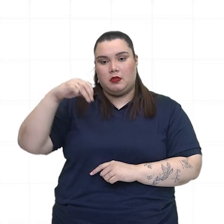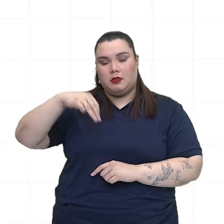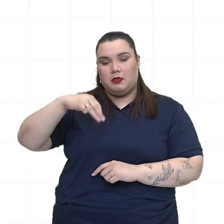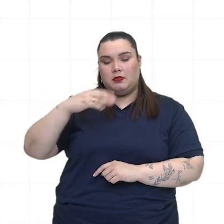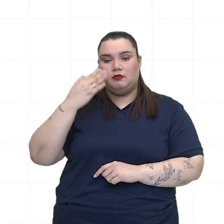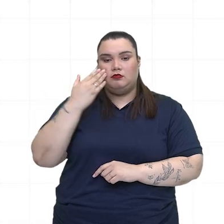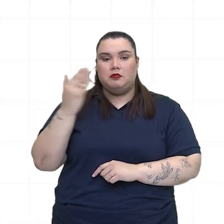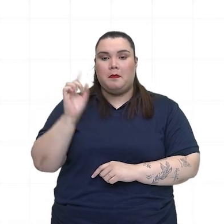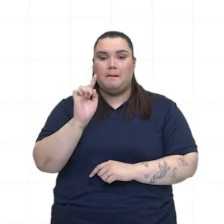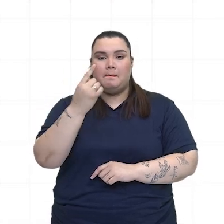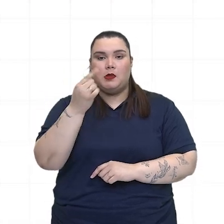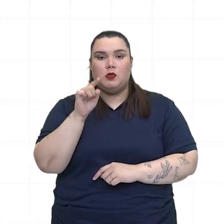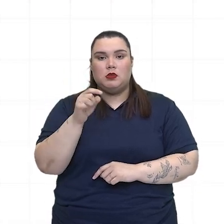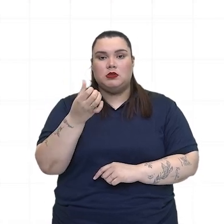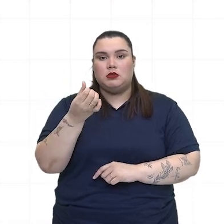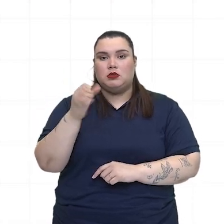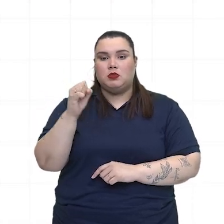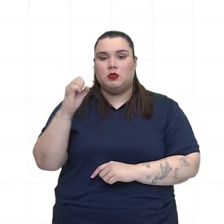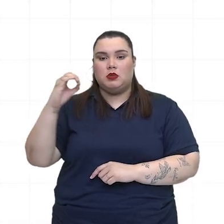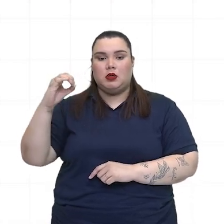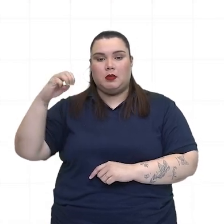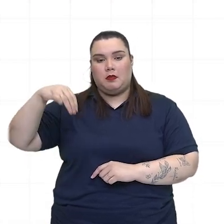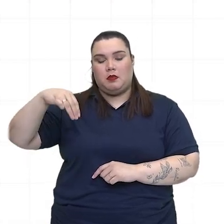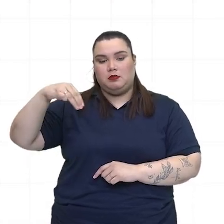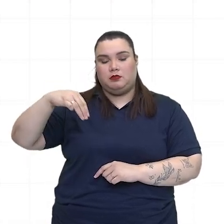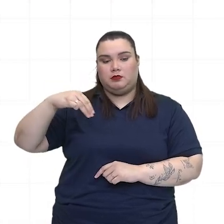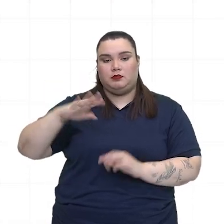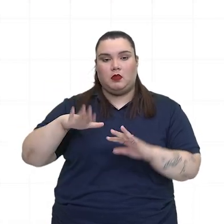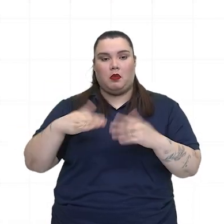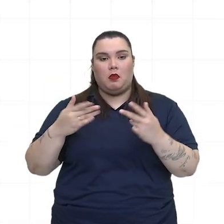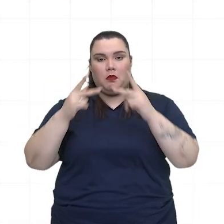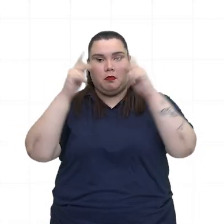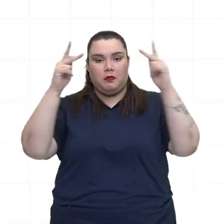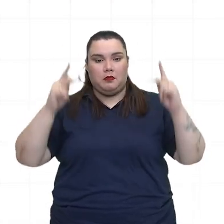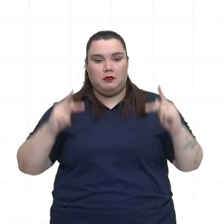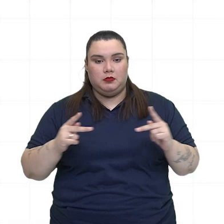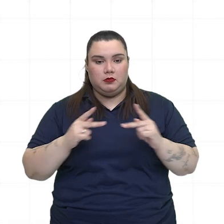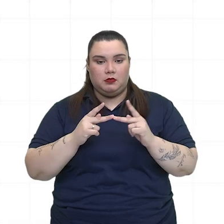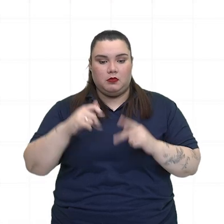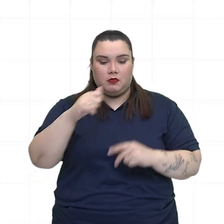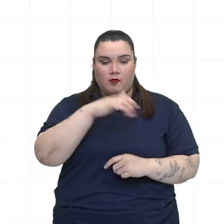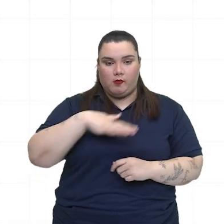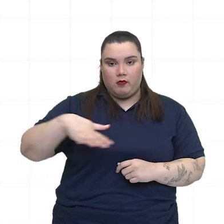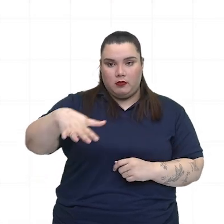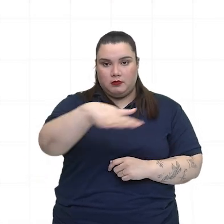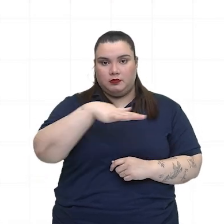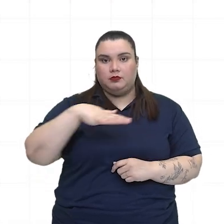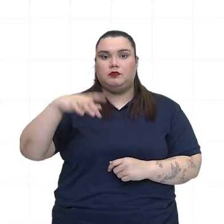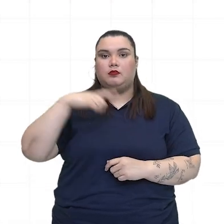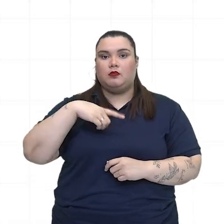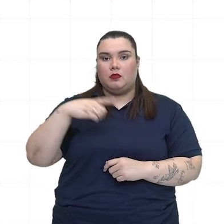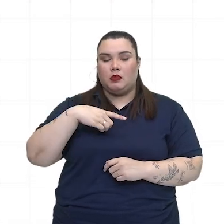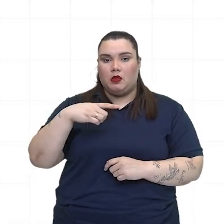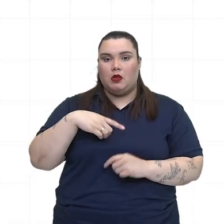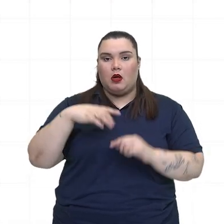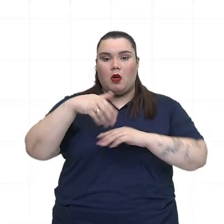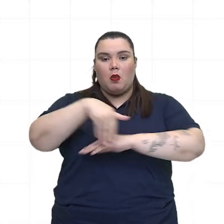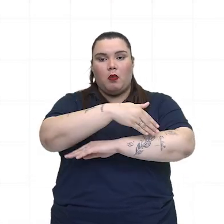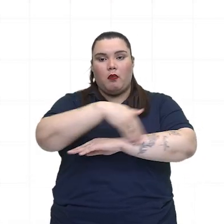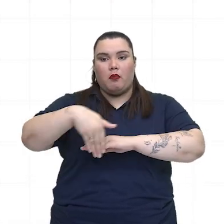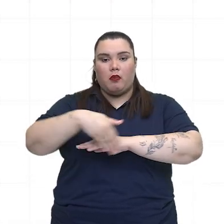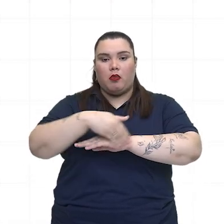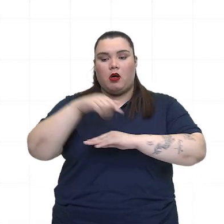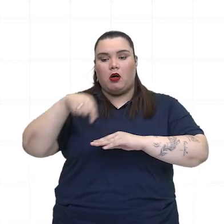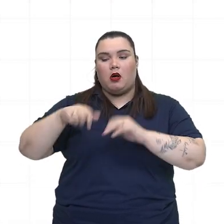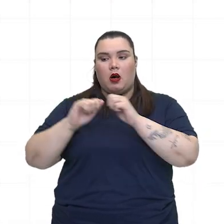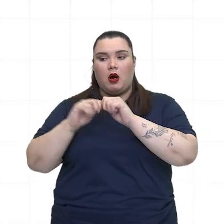quê? 1.680 metros, ou seja, qual é o perímetro do quarteirão que comporta, que possui